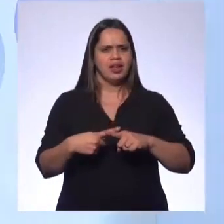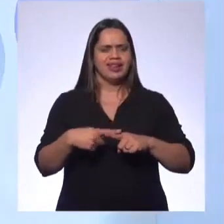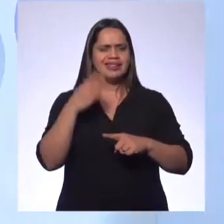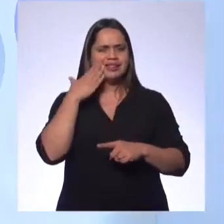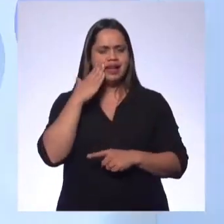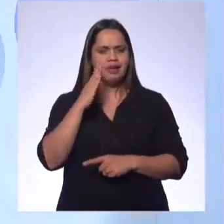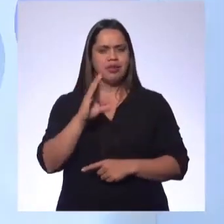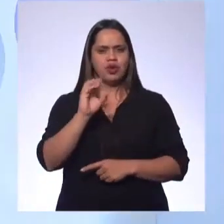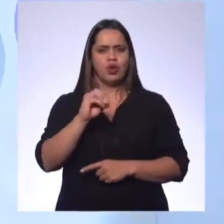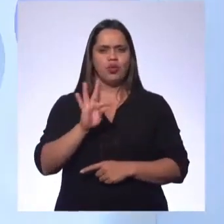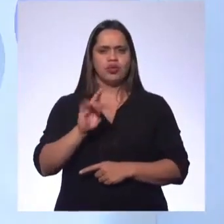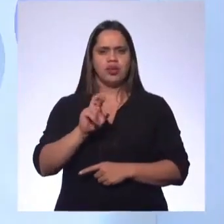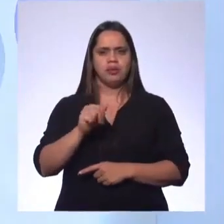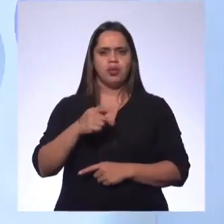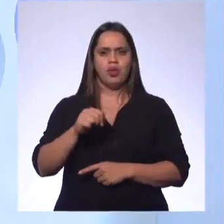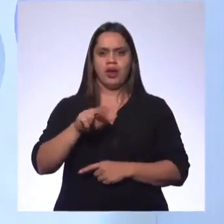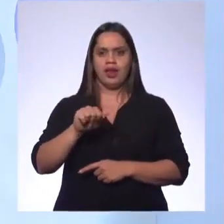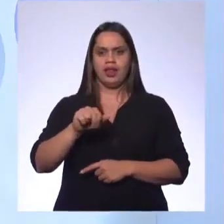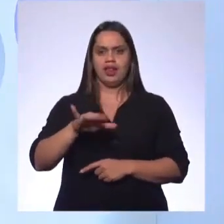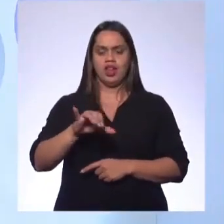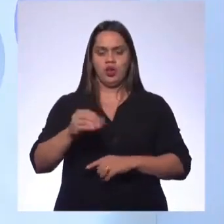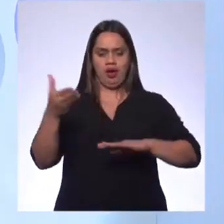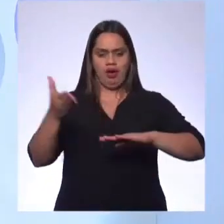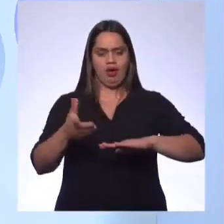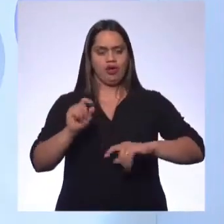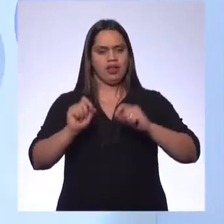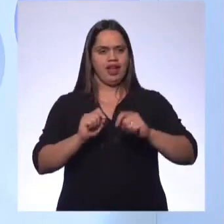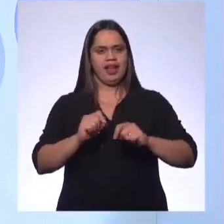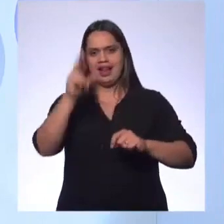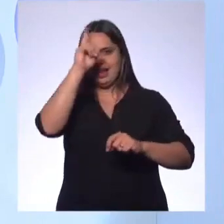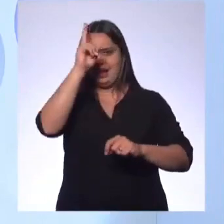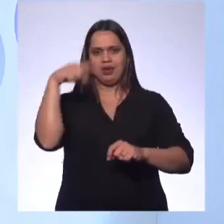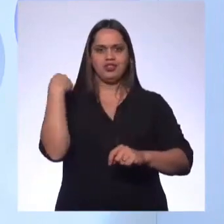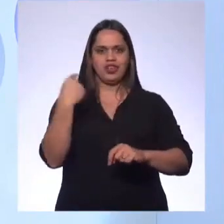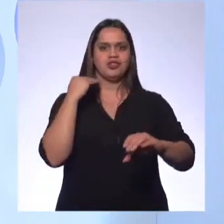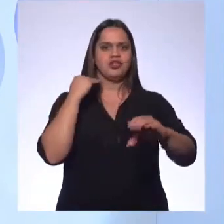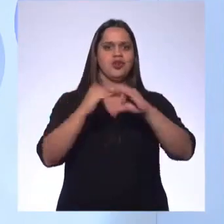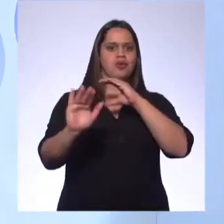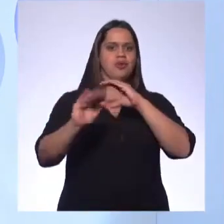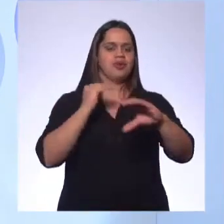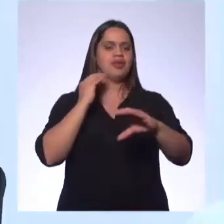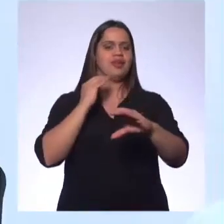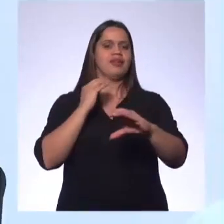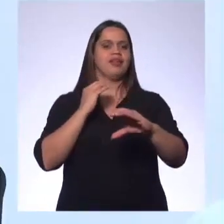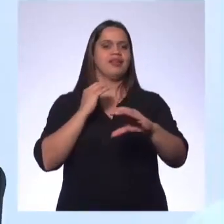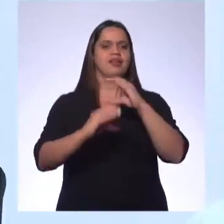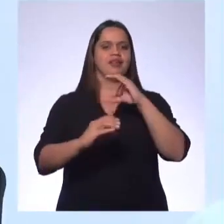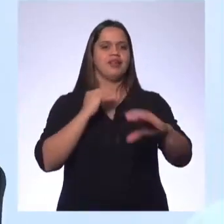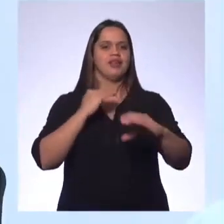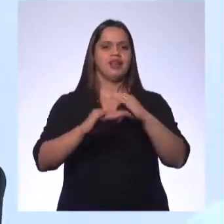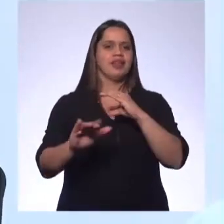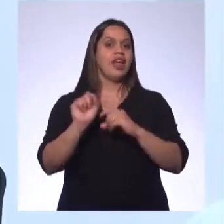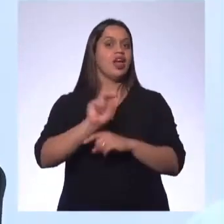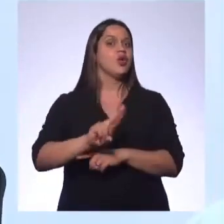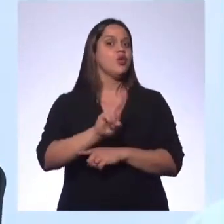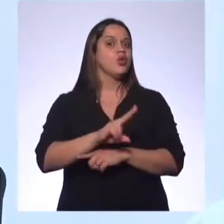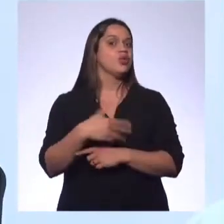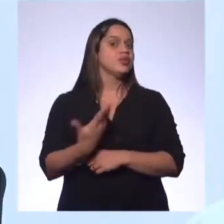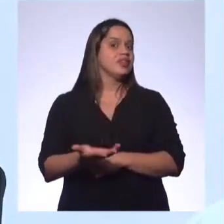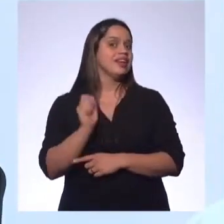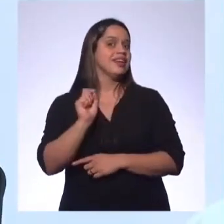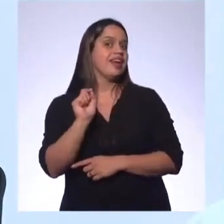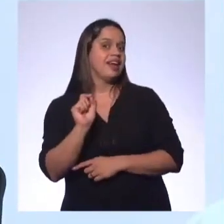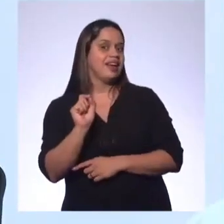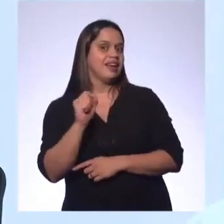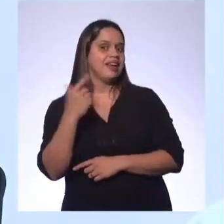vocês lembram quando que a gente se comunicava por e-mails? Quem se comunica por e-mail hoje, hein? Fala pra gente